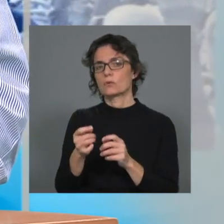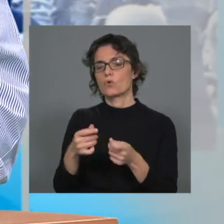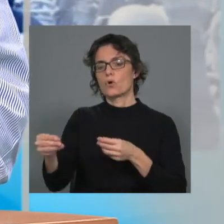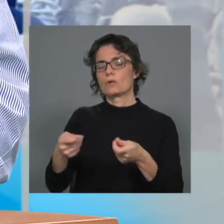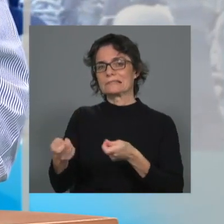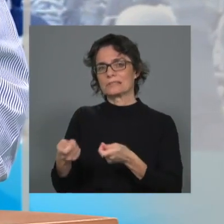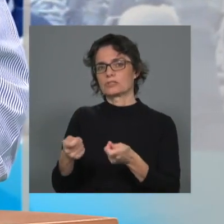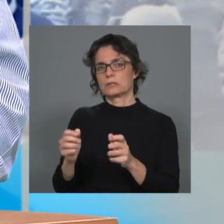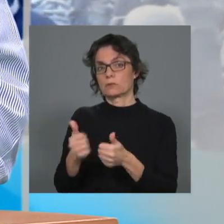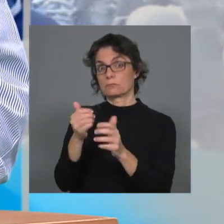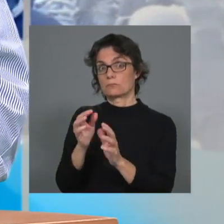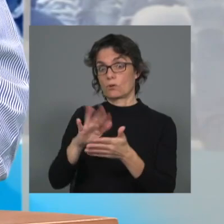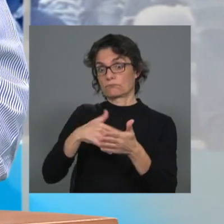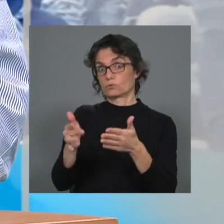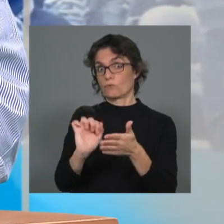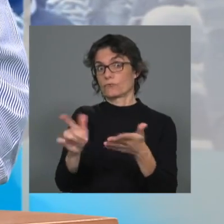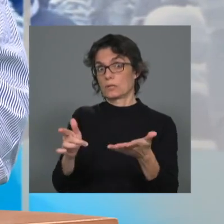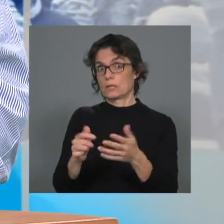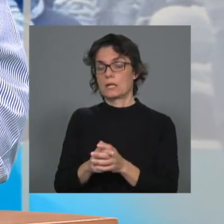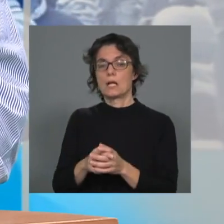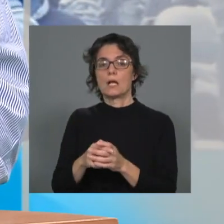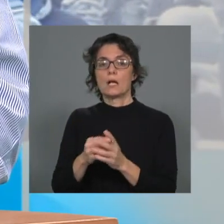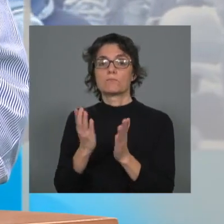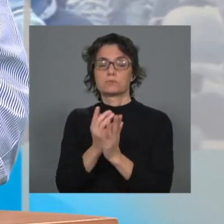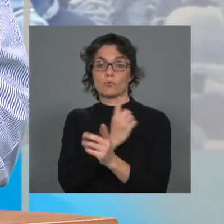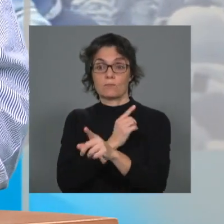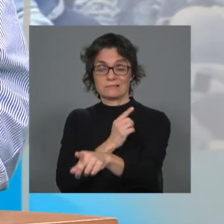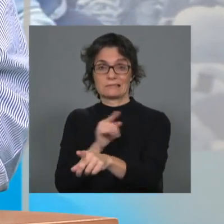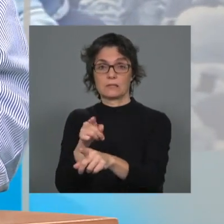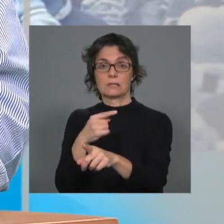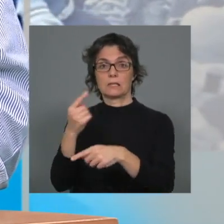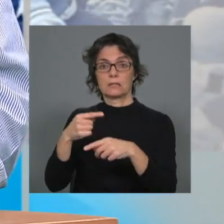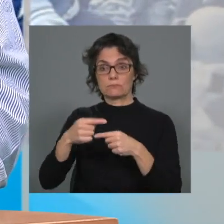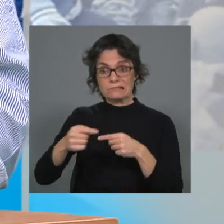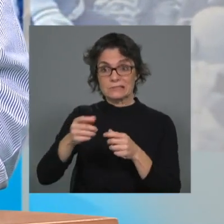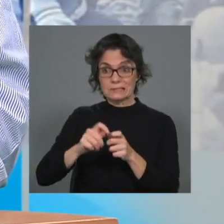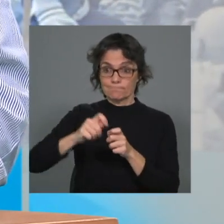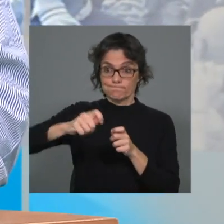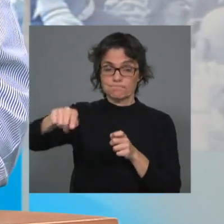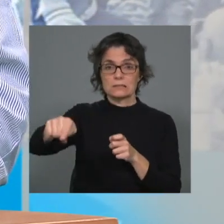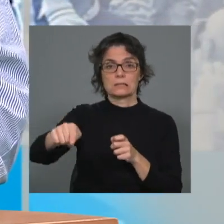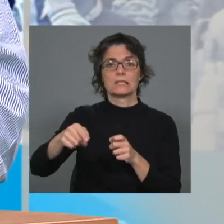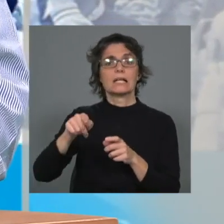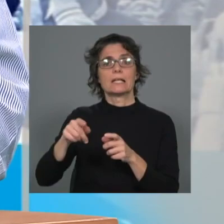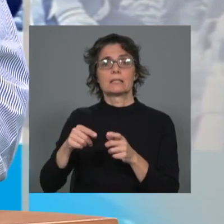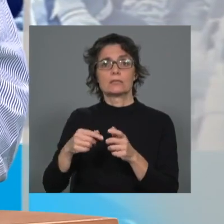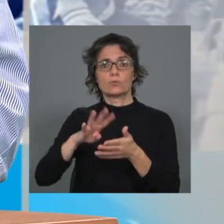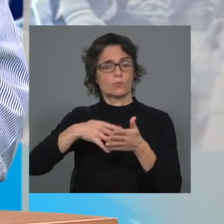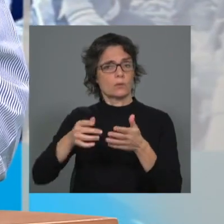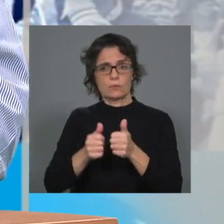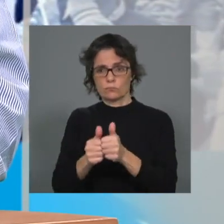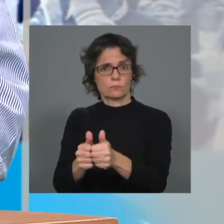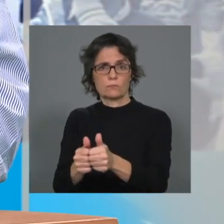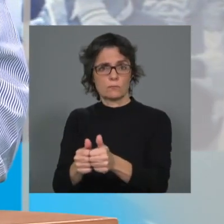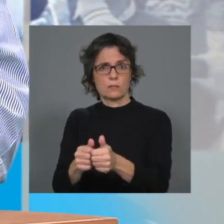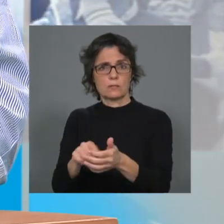efetivamente, colégios que mantiveram nesta semana que foi prolongada, em que foram prolongadas as férias, mantiveram o seu calendário escolar, as suas